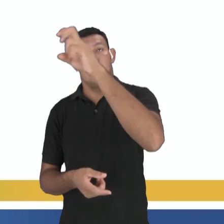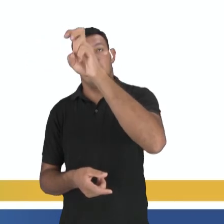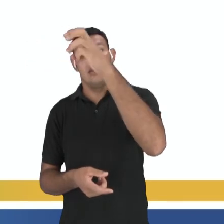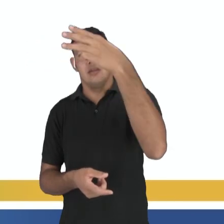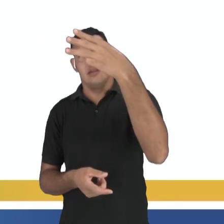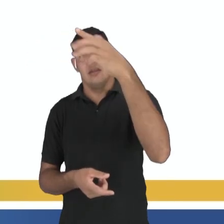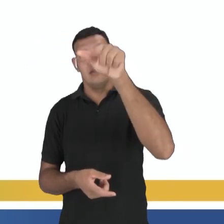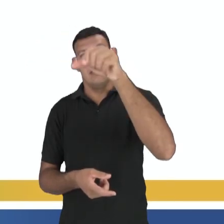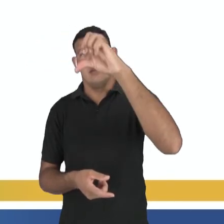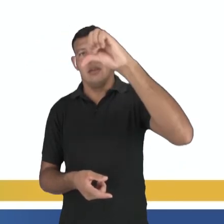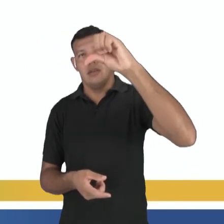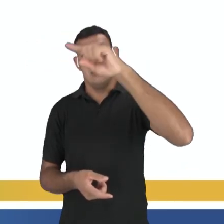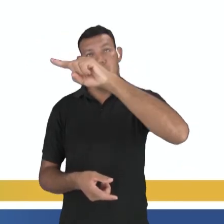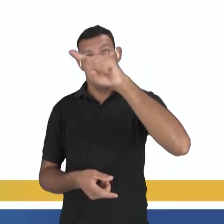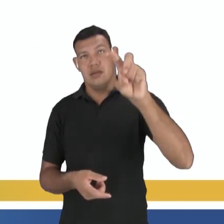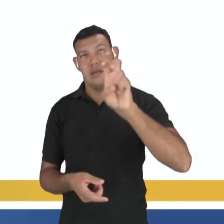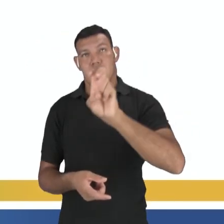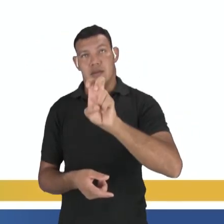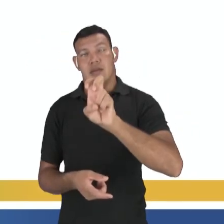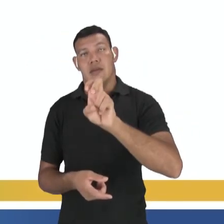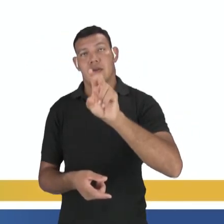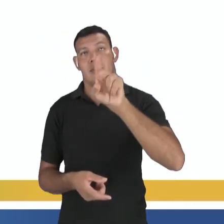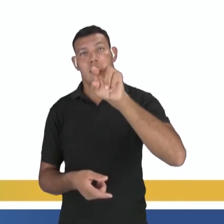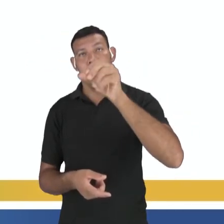3.253,9, você divide para 5, dá